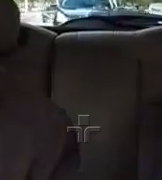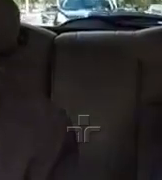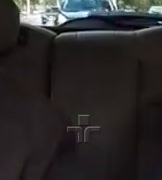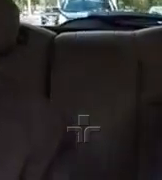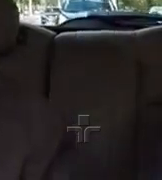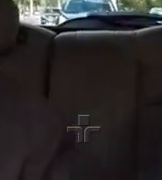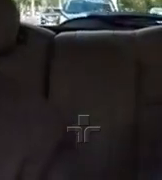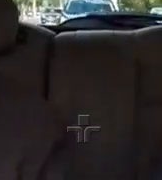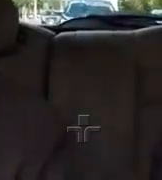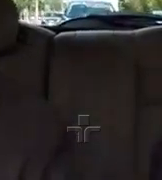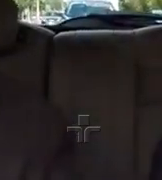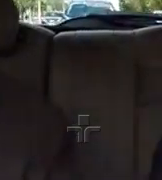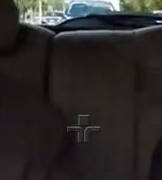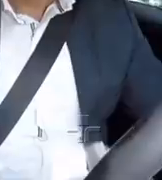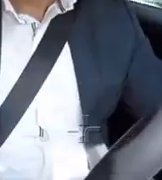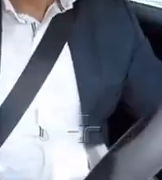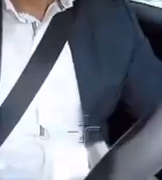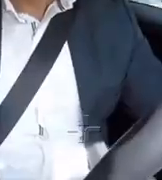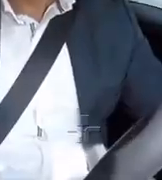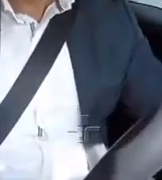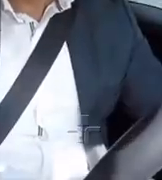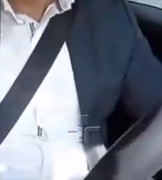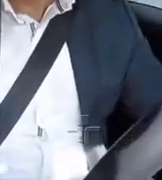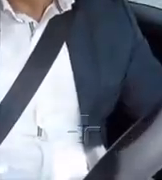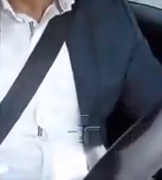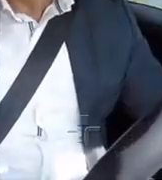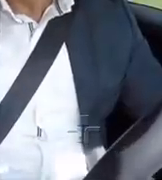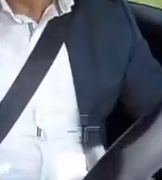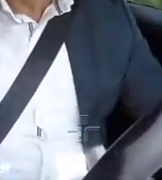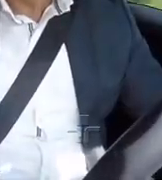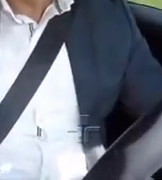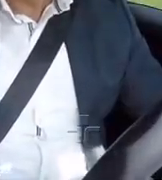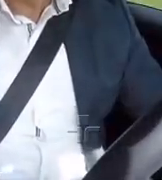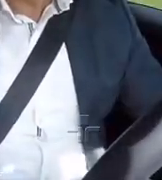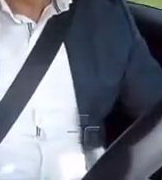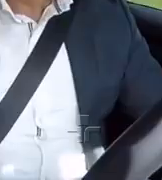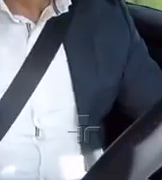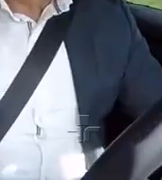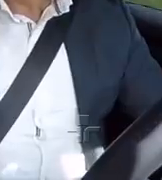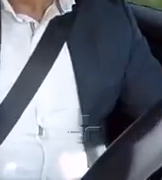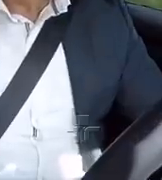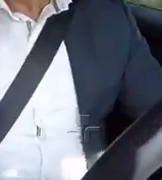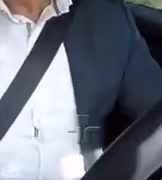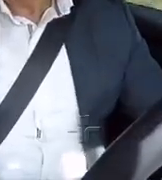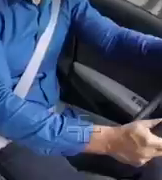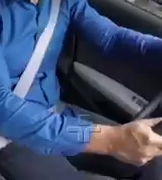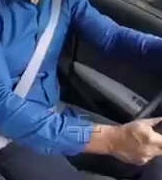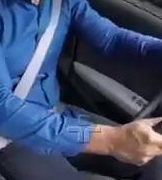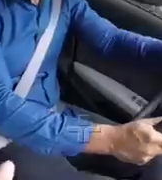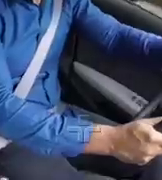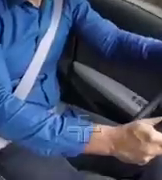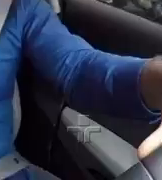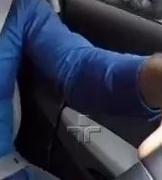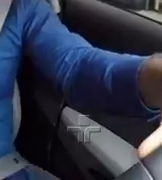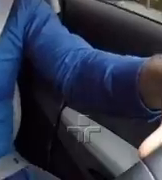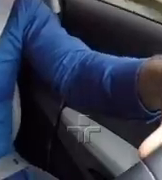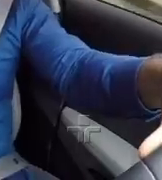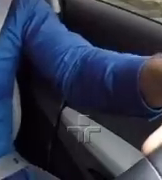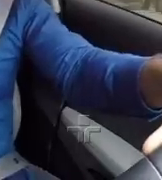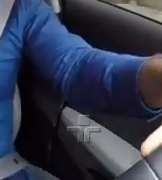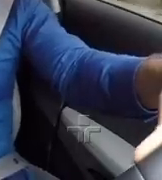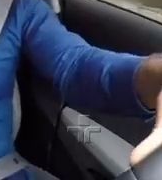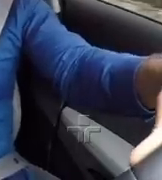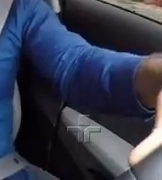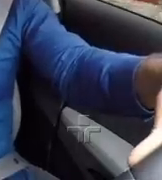uma porta para a sinceridade. Com o humor, a comunicação fica muito mais eficiente. Aí ele voltou brabo lá, disse, senhor,